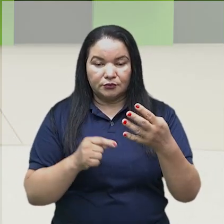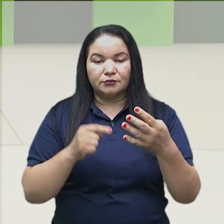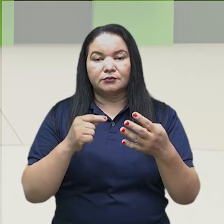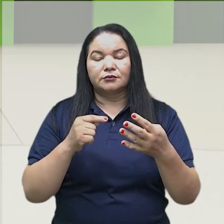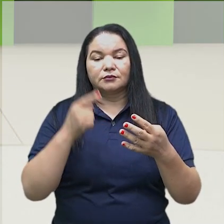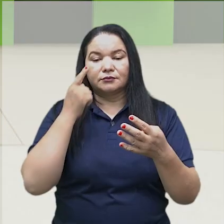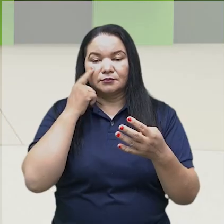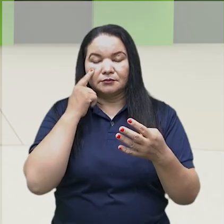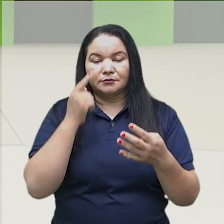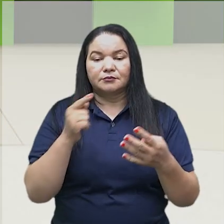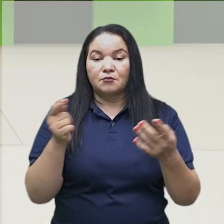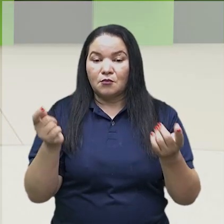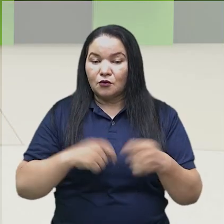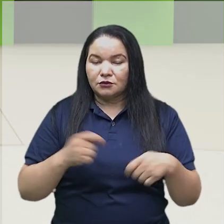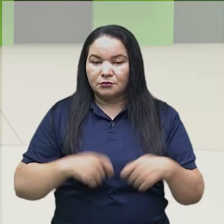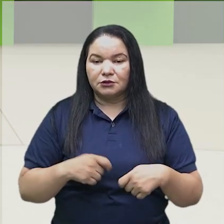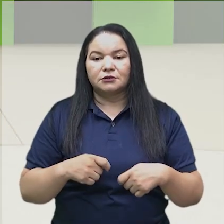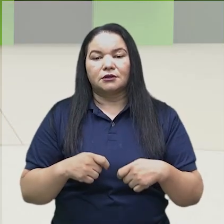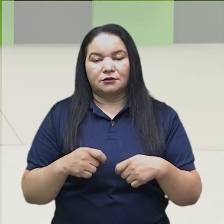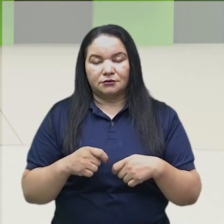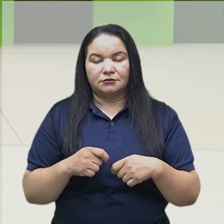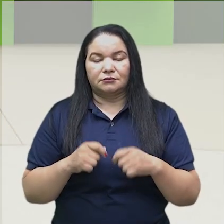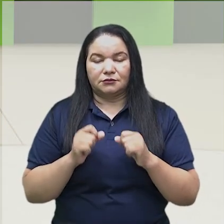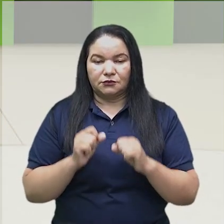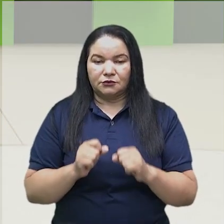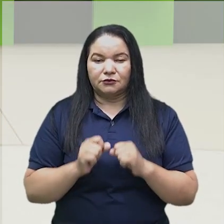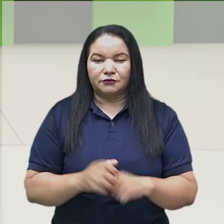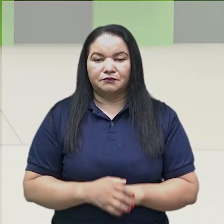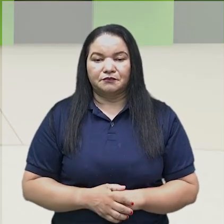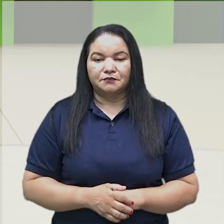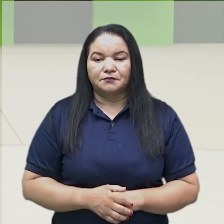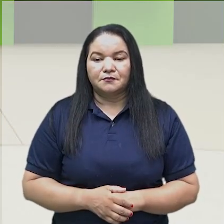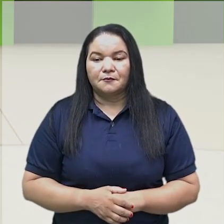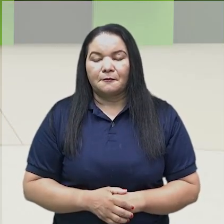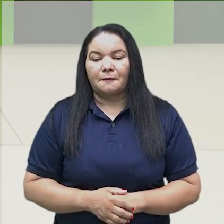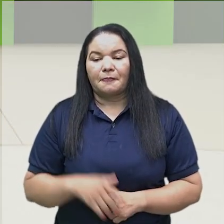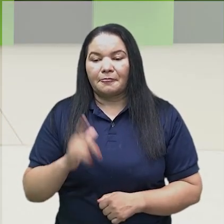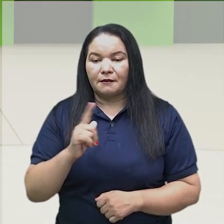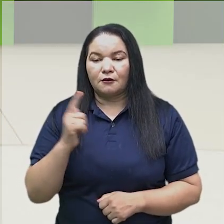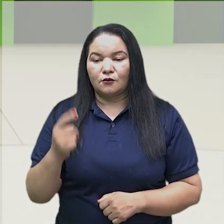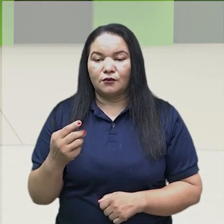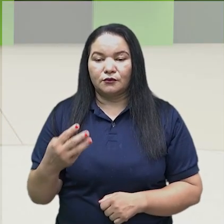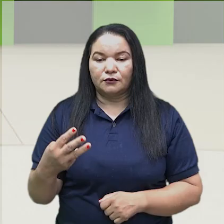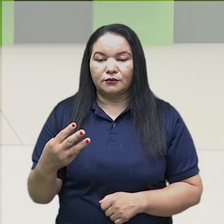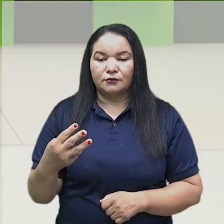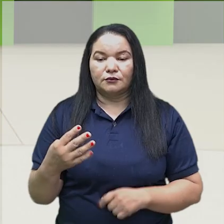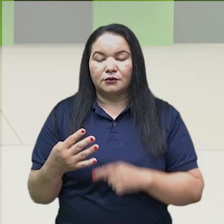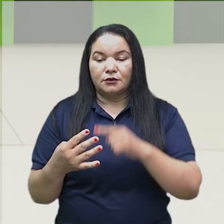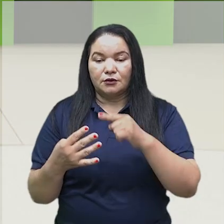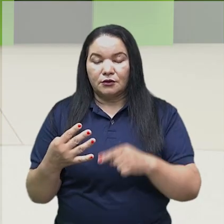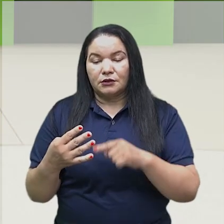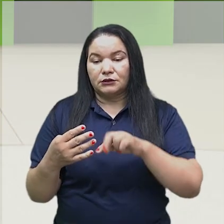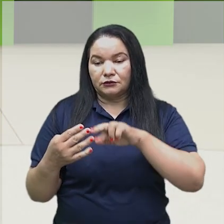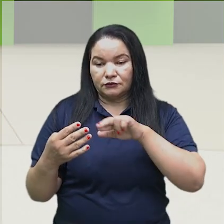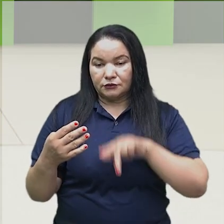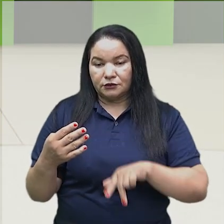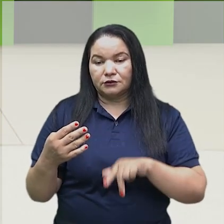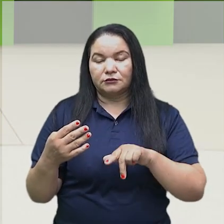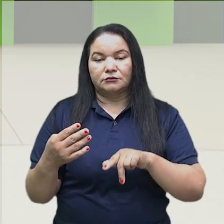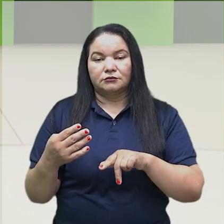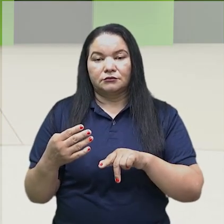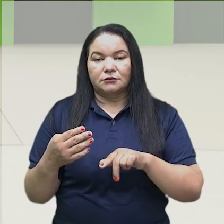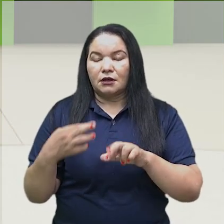tem aí, é uma possibilidade que pode acontecer. Já os resíduos, né, que a gente está vendo lá em vermelho, os